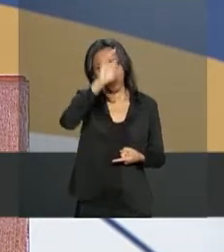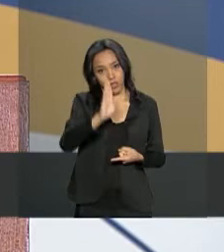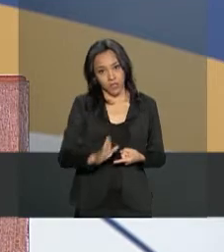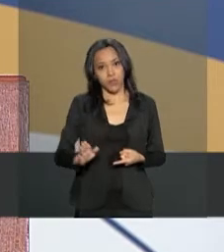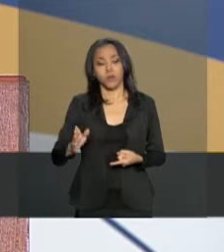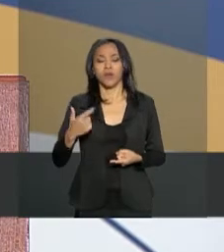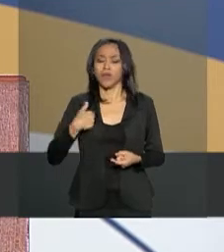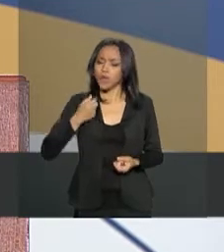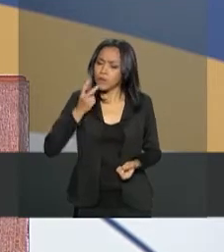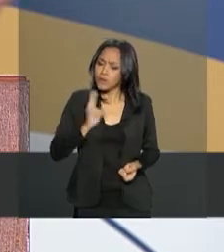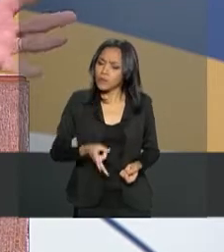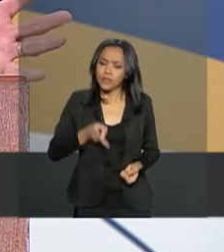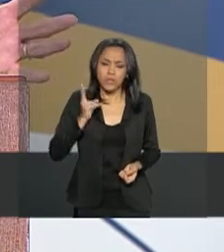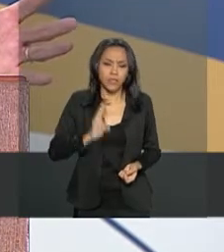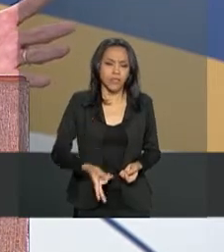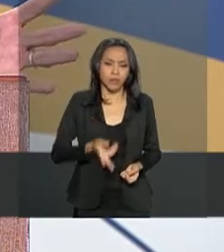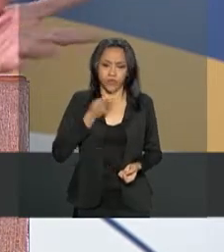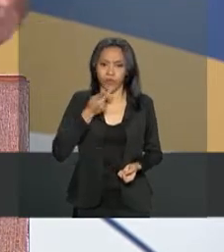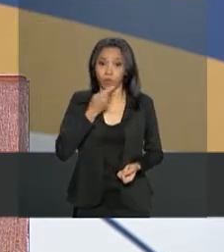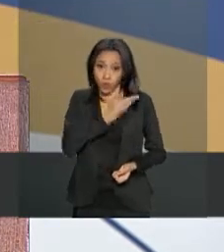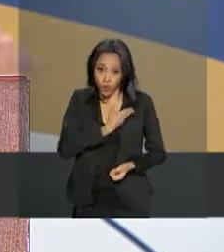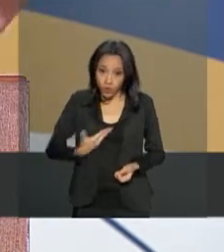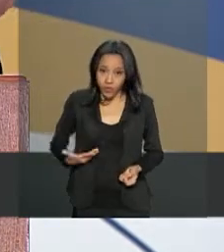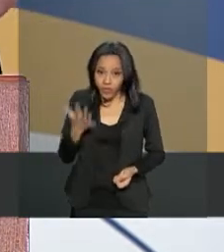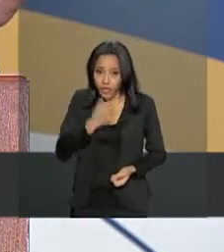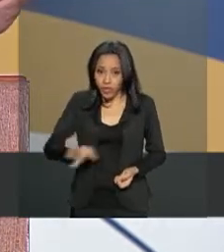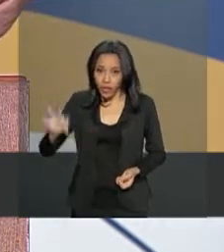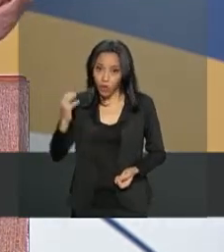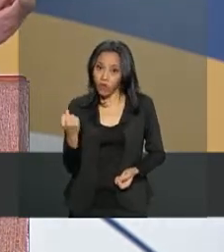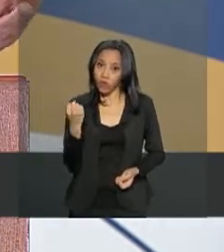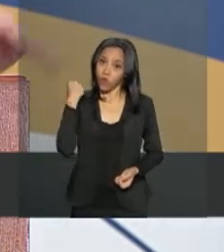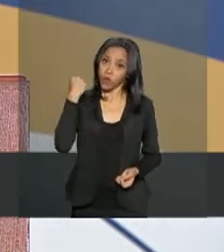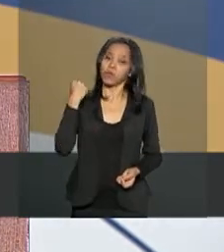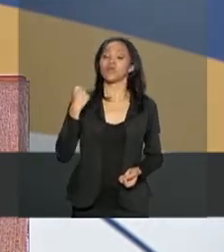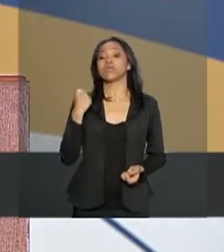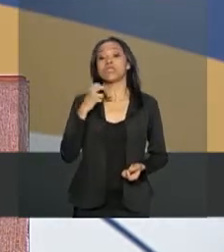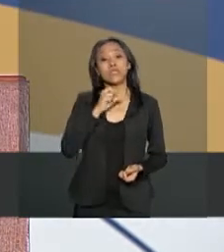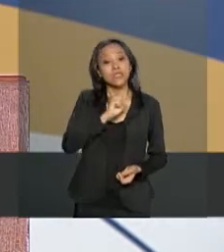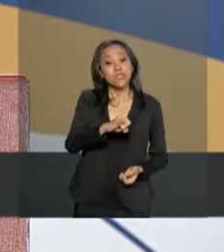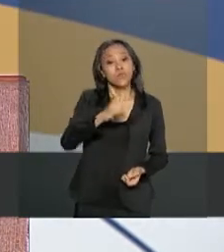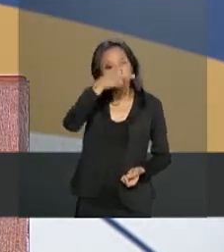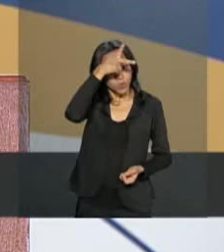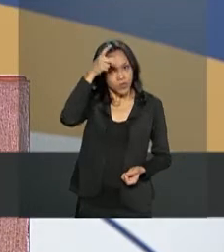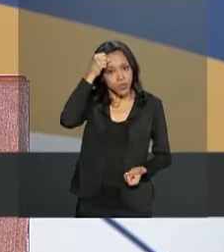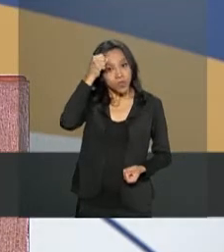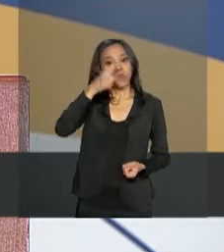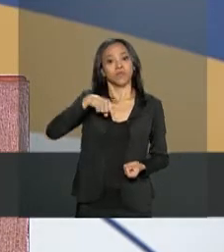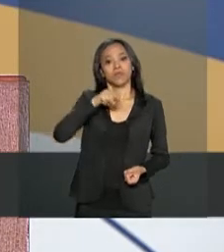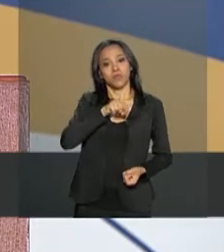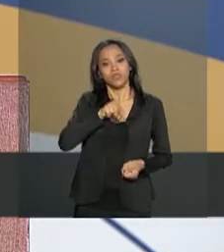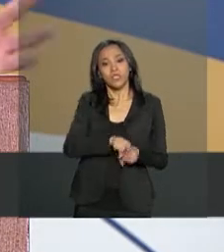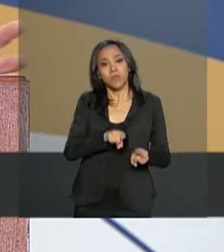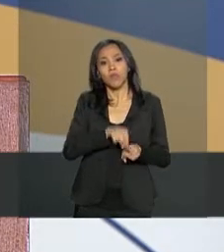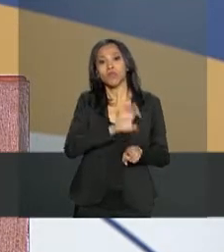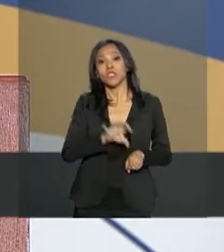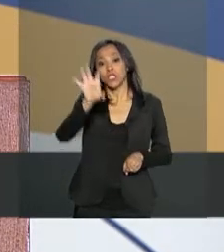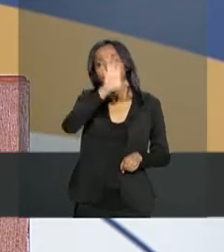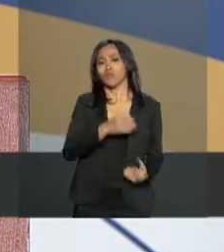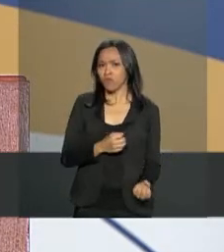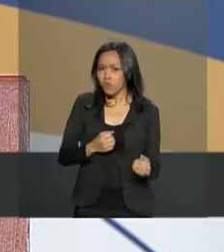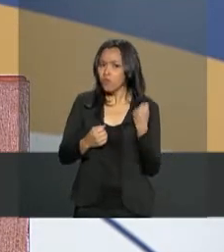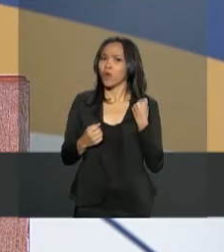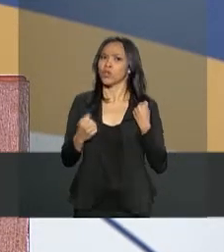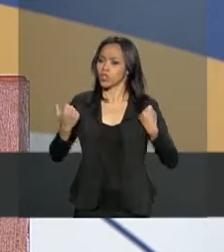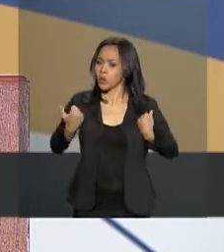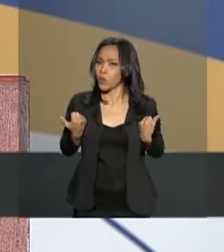que a união será forte se os municípios listados igualmente forem fortes forte economicamente